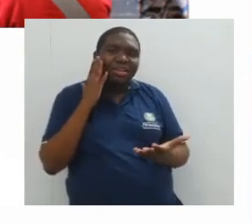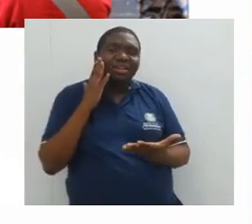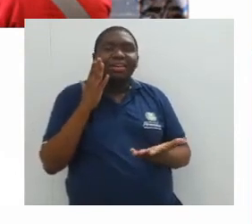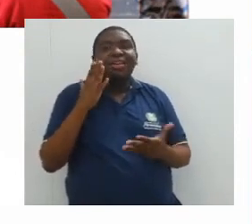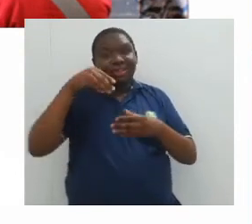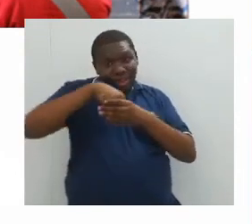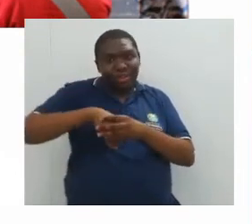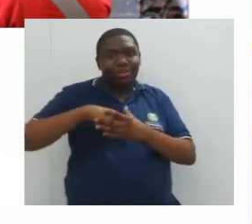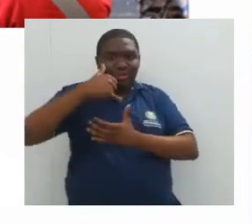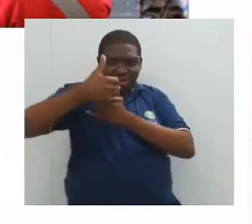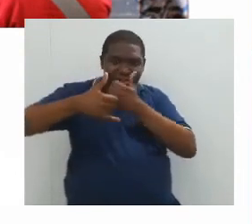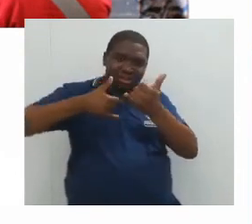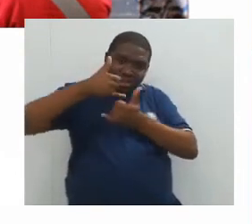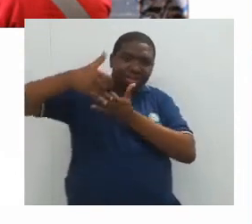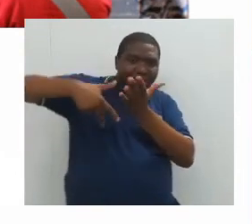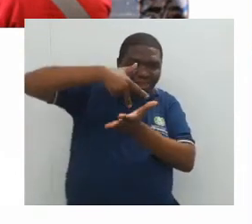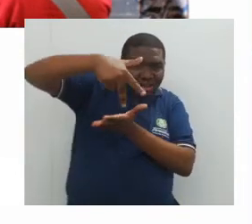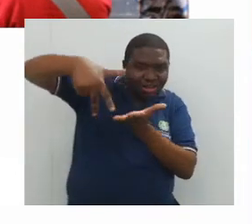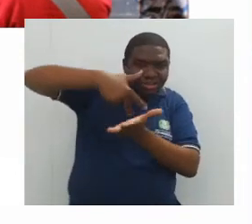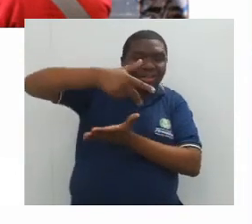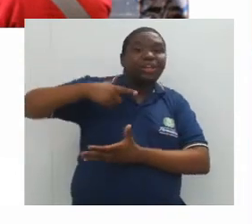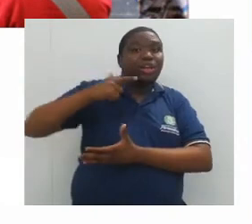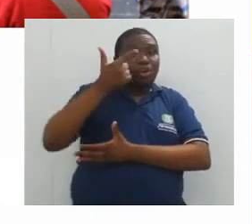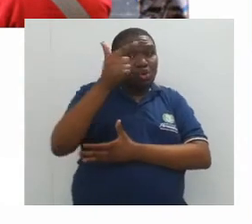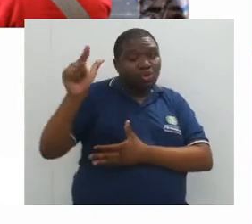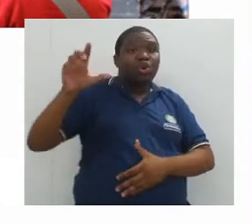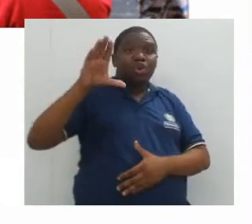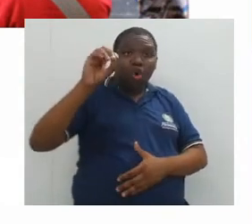da quadrilha. E a gente tem outra apresentação aí, o coco de roda de